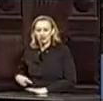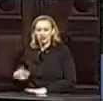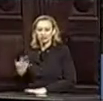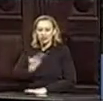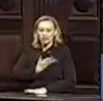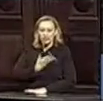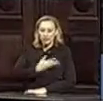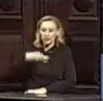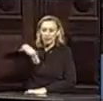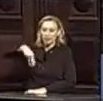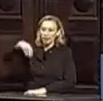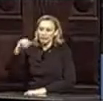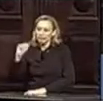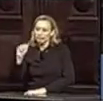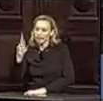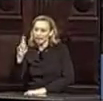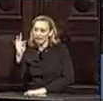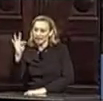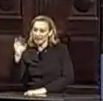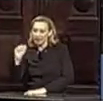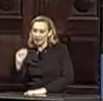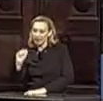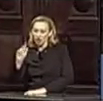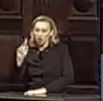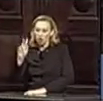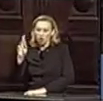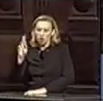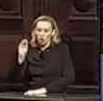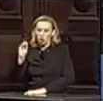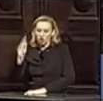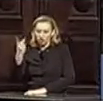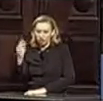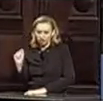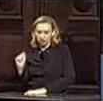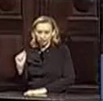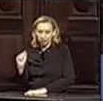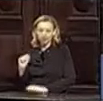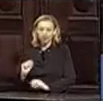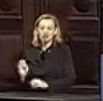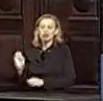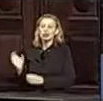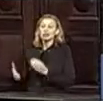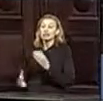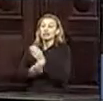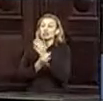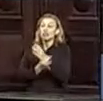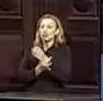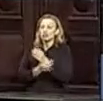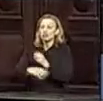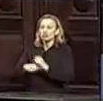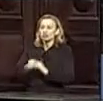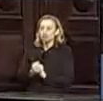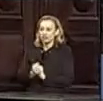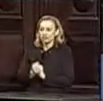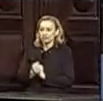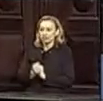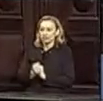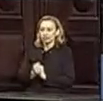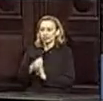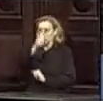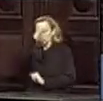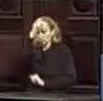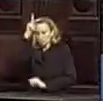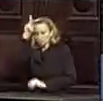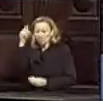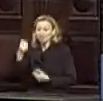da segurança pública no estado do Rio de Janeiro. É preciso reconhecer